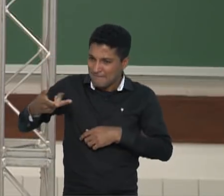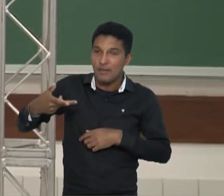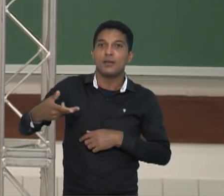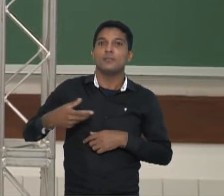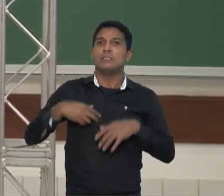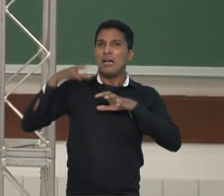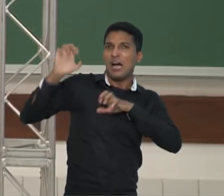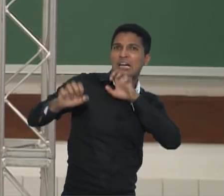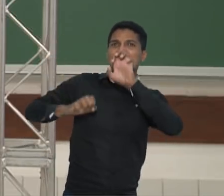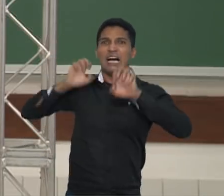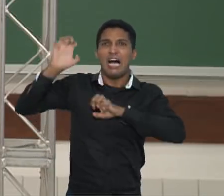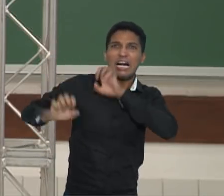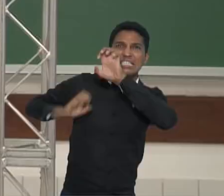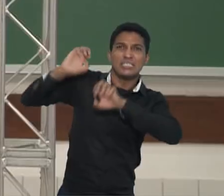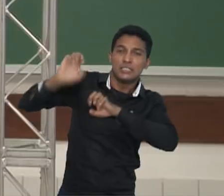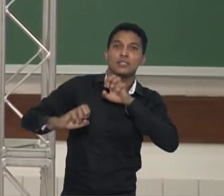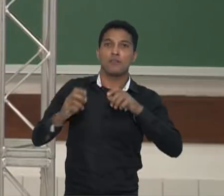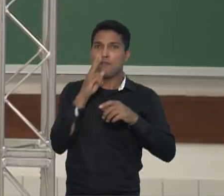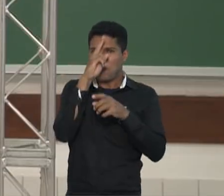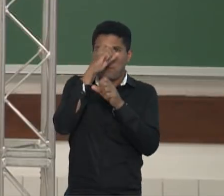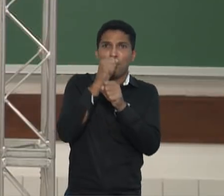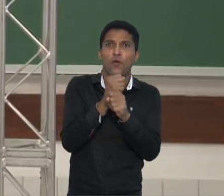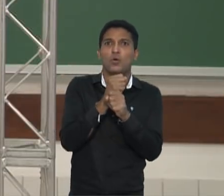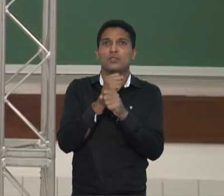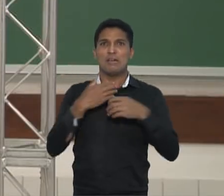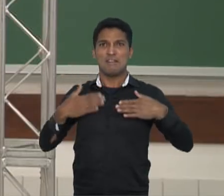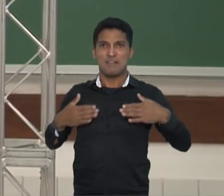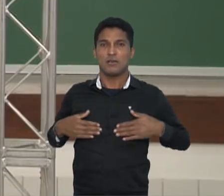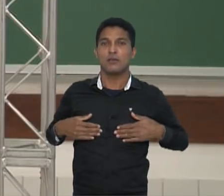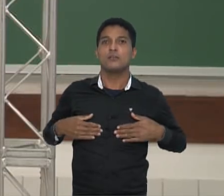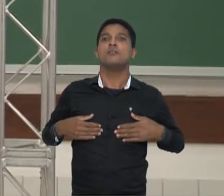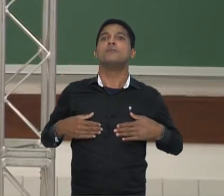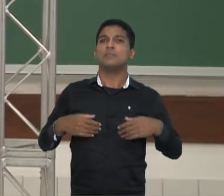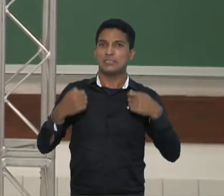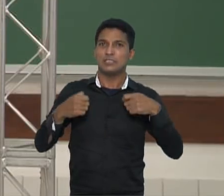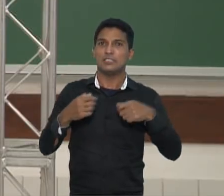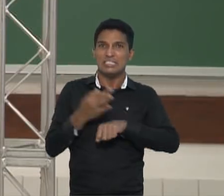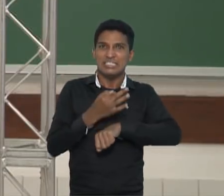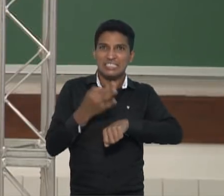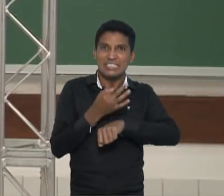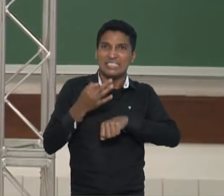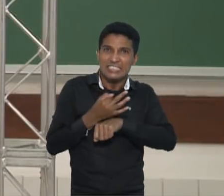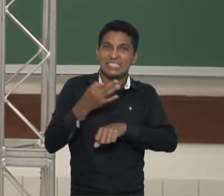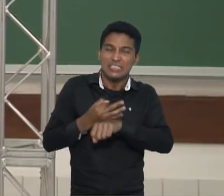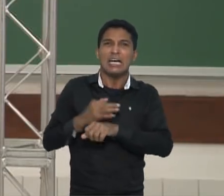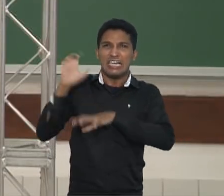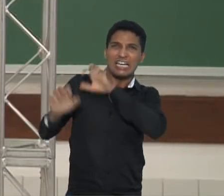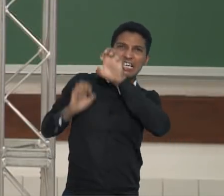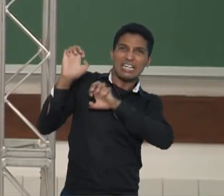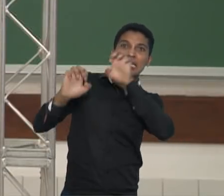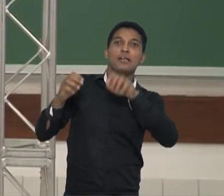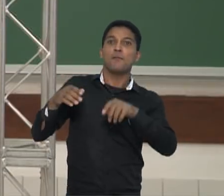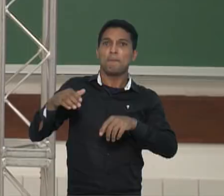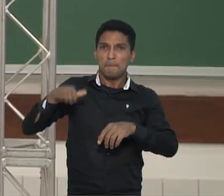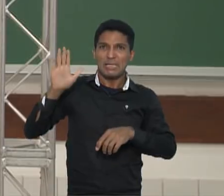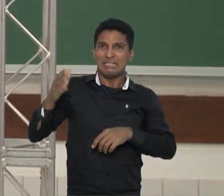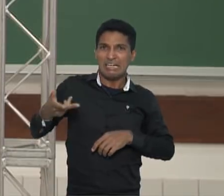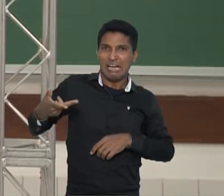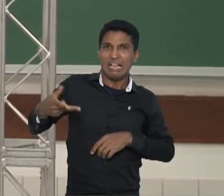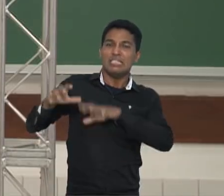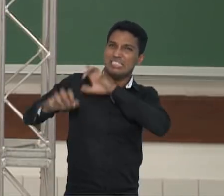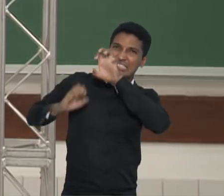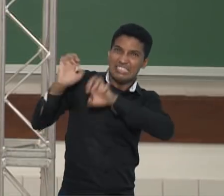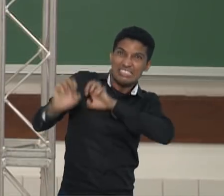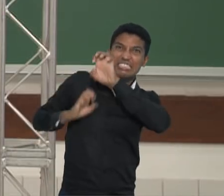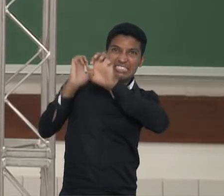atleta uma força física muito grande, uma resistência muito grande, aliada à velocidade, porque ele tem que